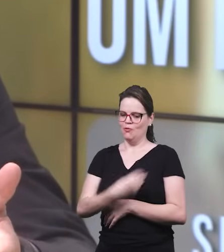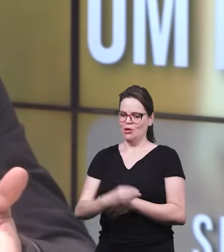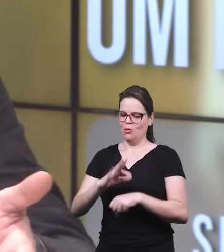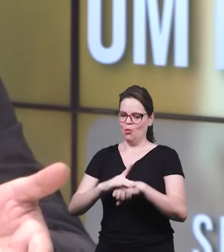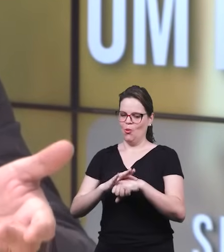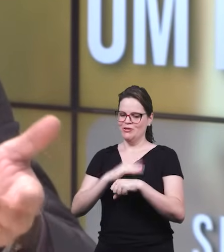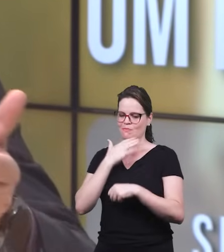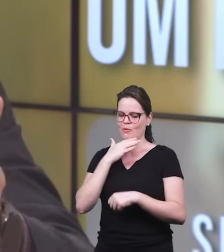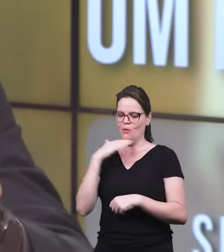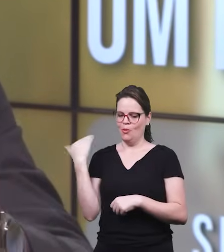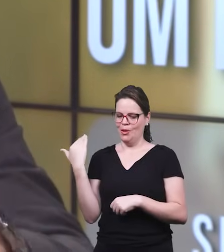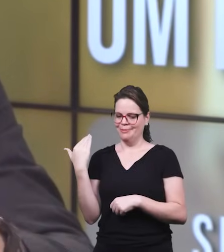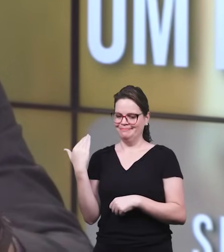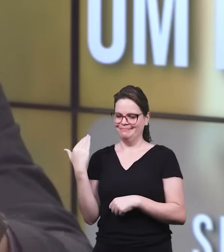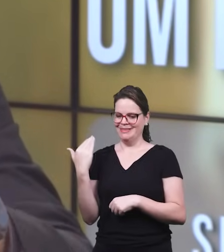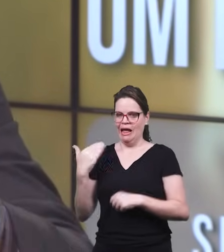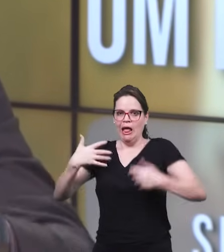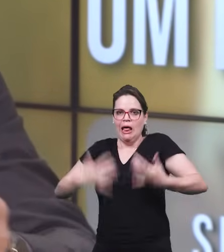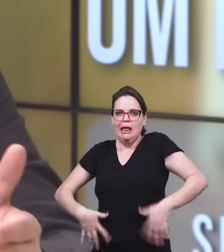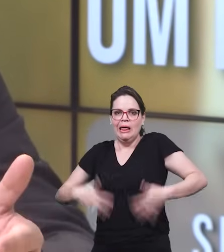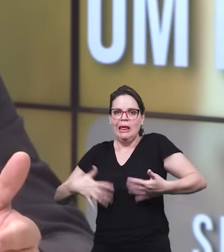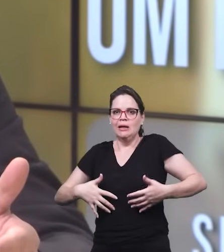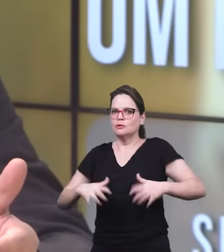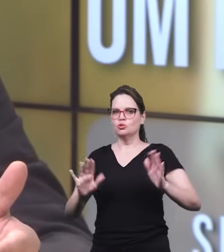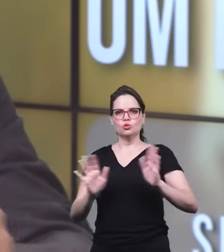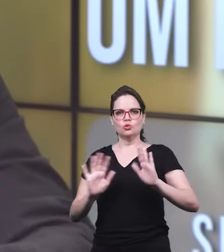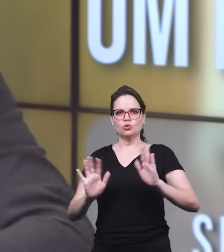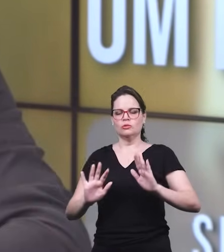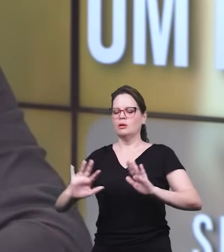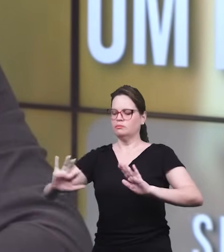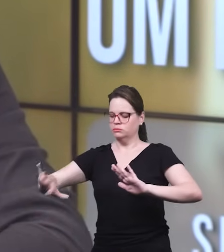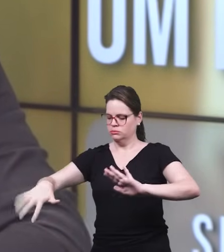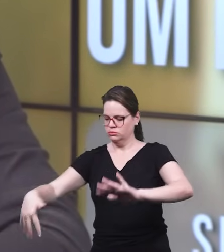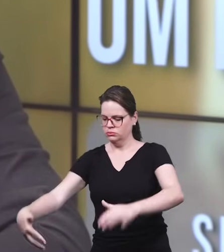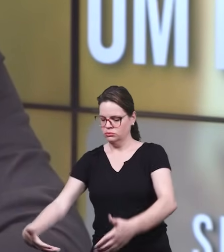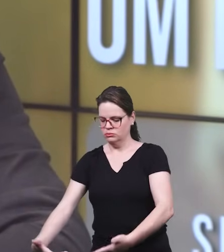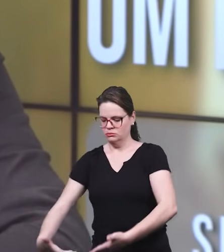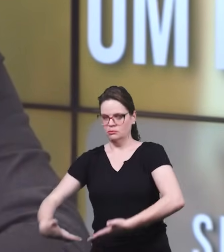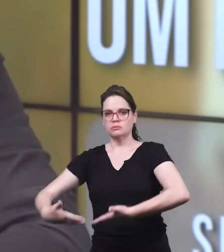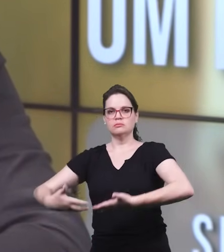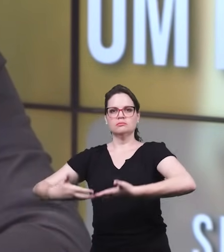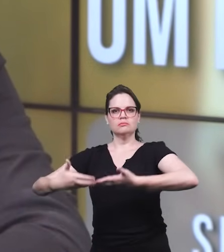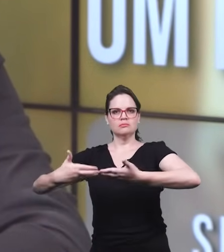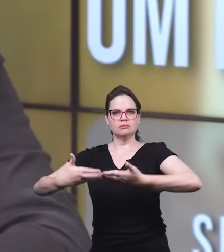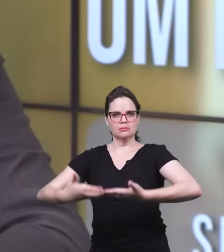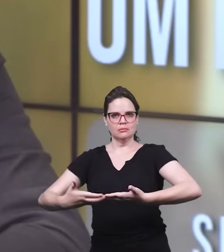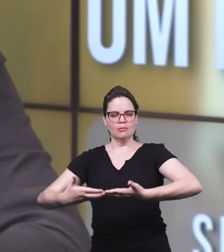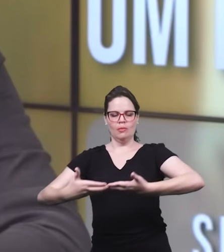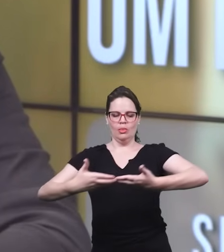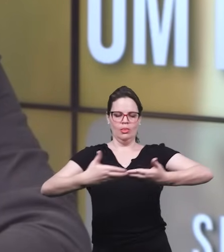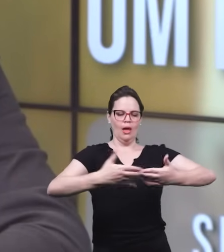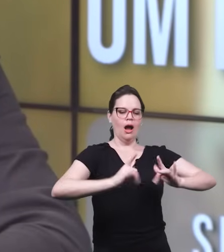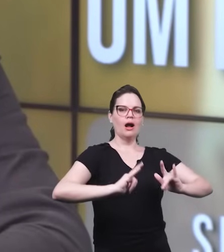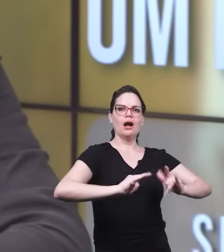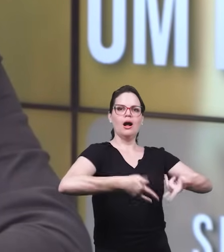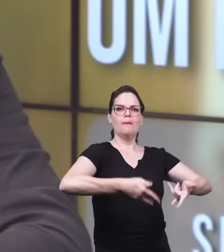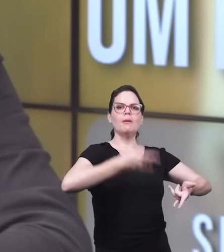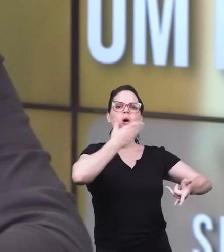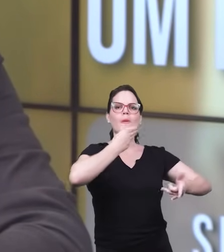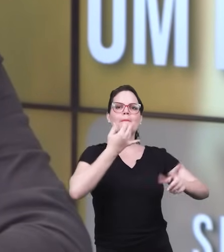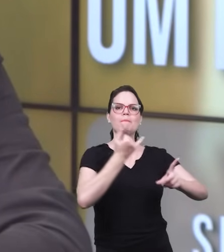falecer, mas o que ela fez? Ela coloca na cama do profeta. É isso que uma mãe espiritual